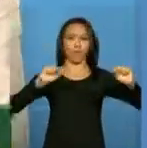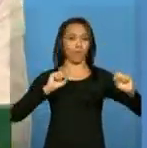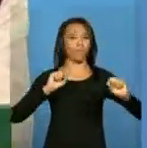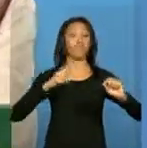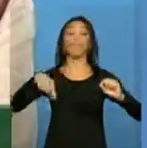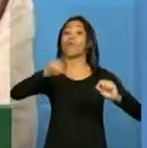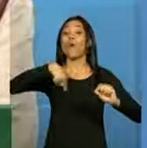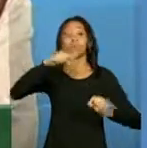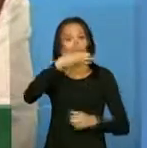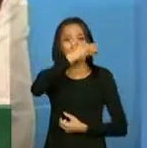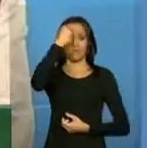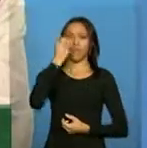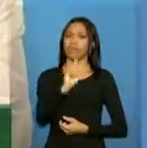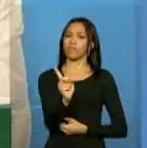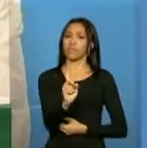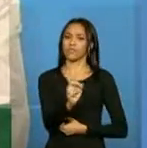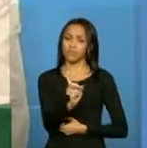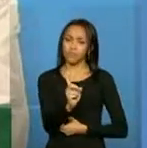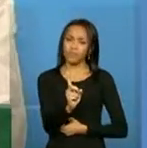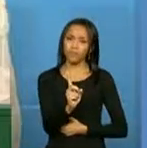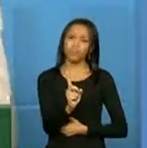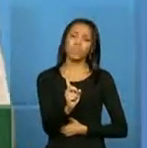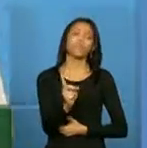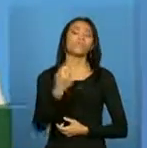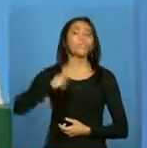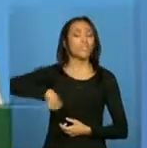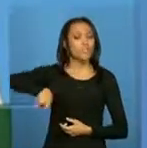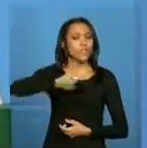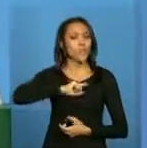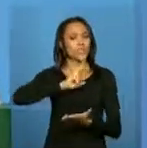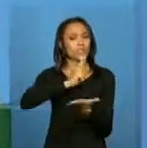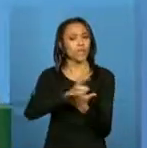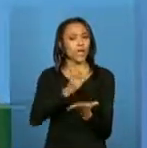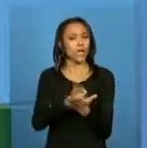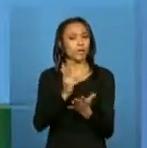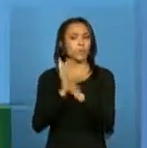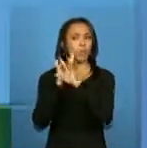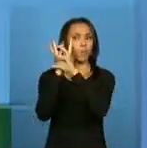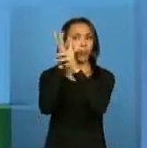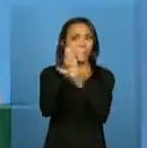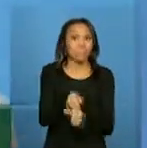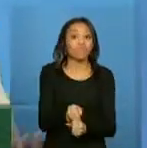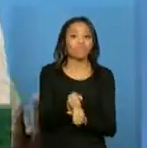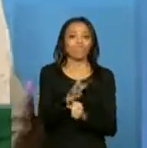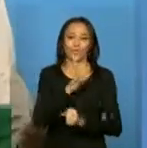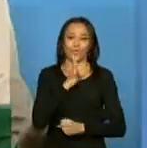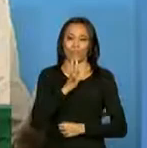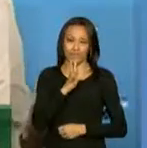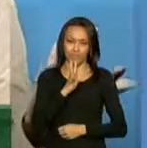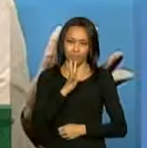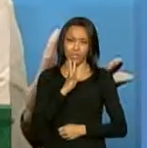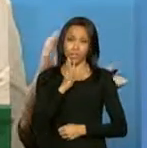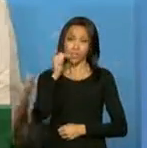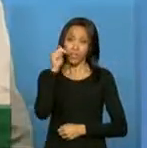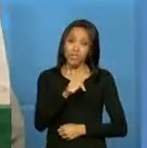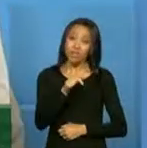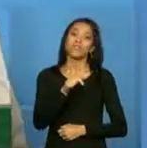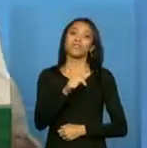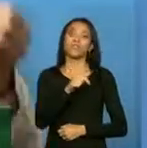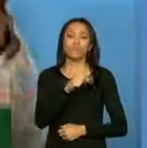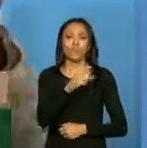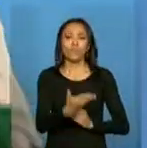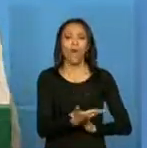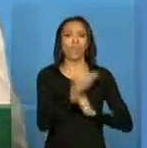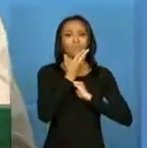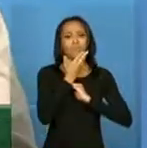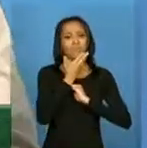disso e que nós então estejamos munidos de conhecimento. Isso sirva de motor para nós,